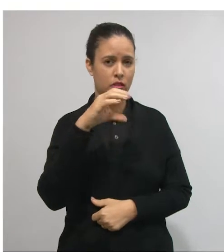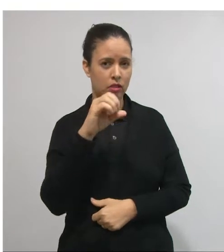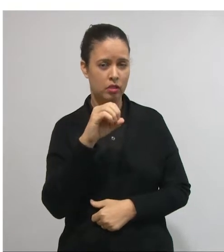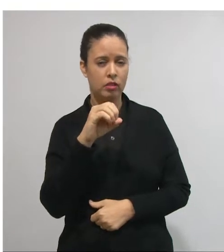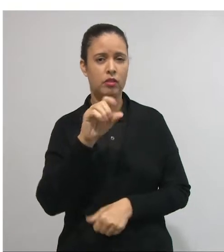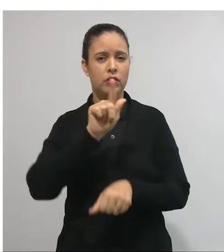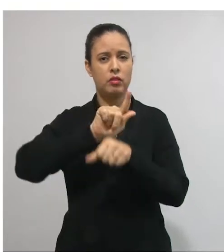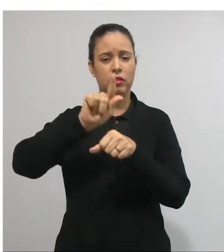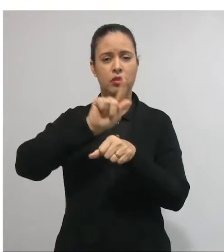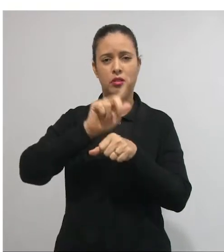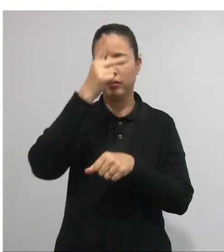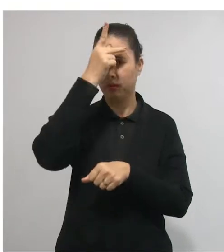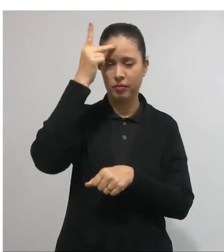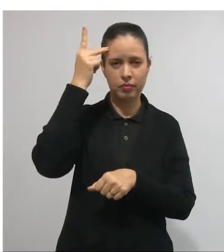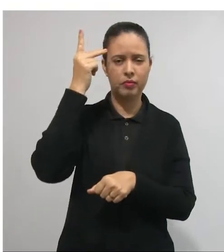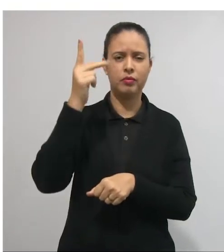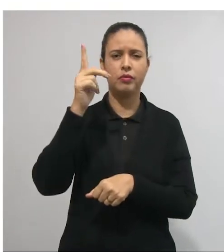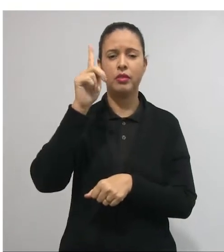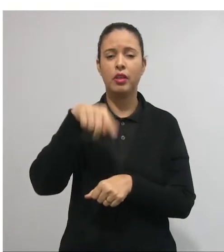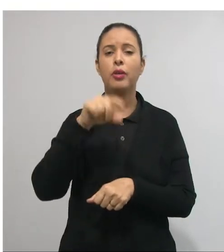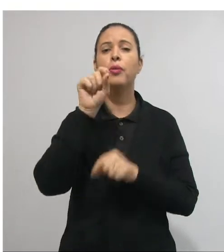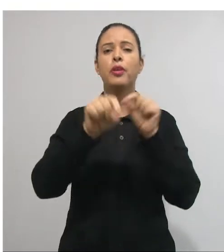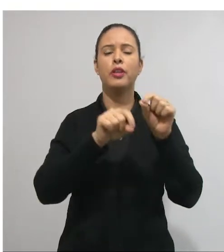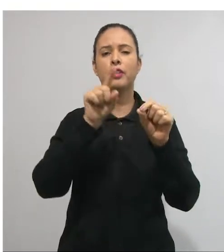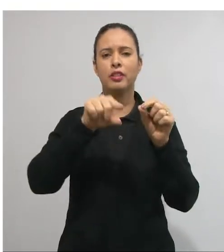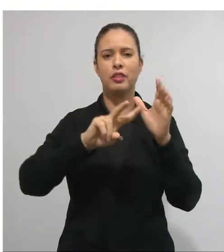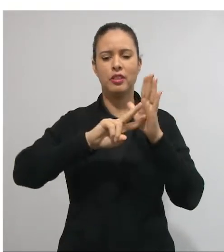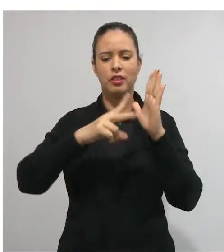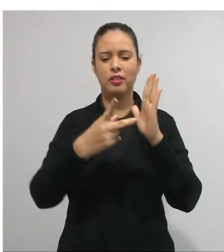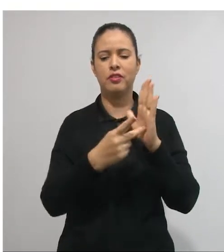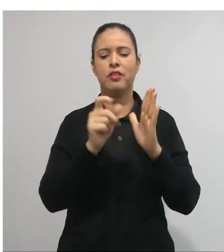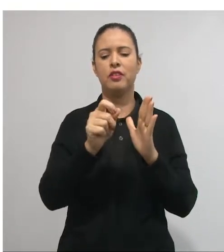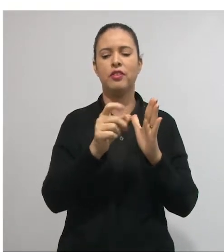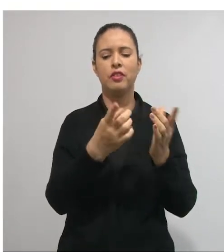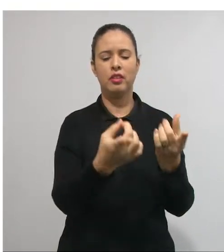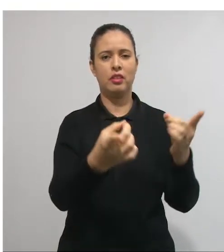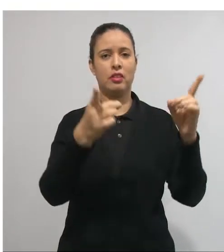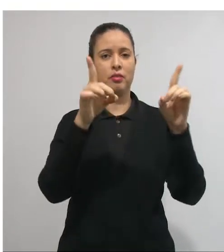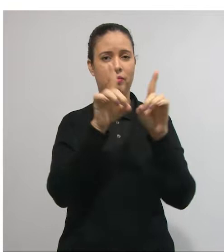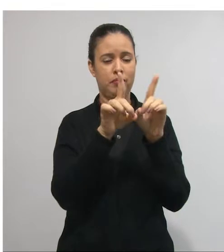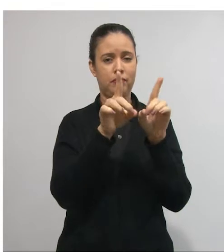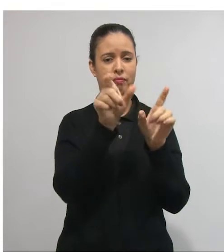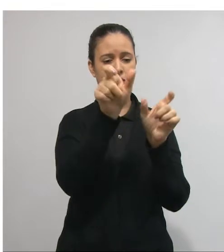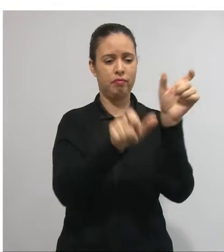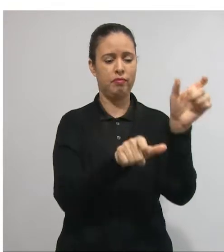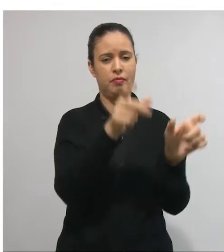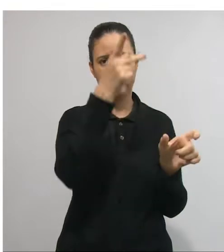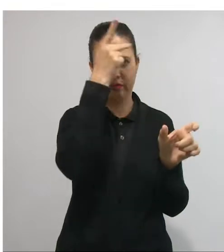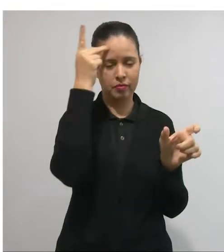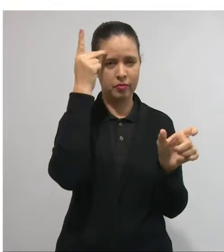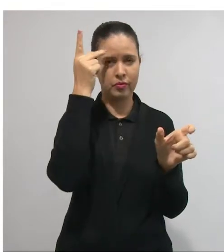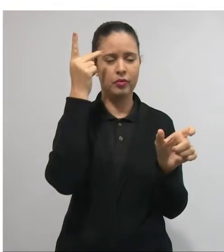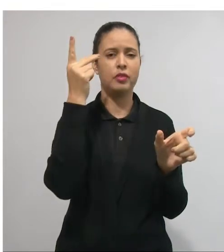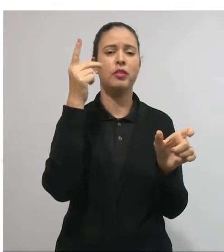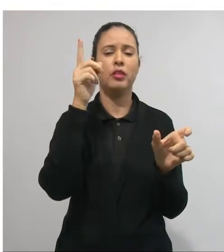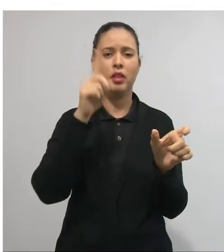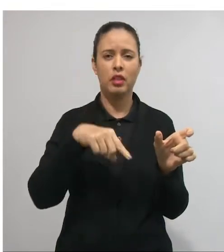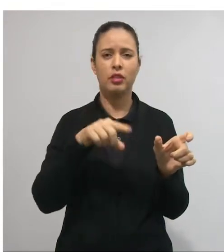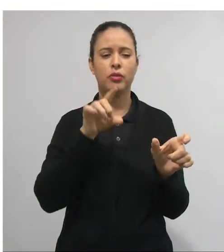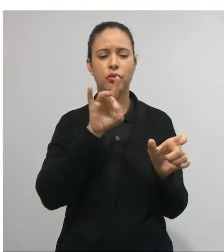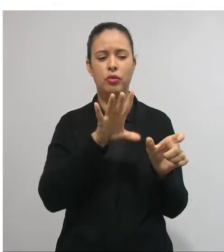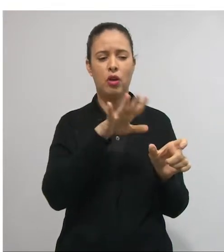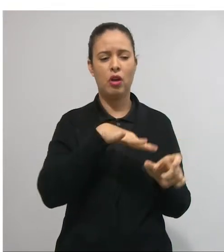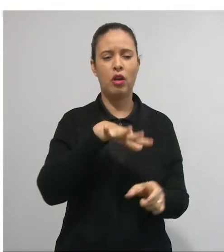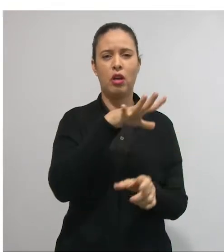de pessoas era conhecida como departamento de pessoal e ela tinha uma função exclusivamente